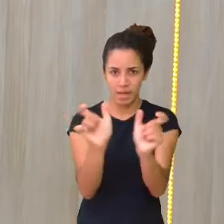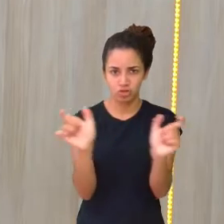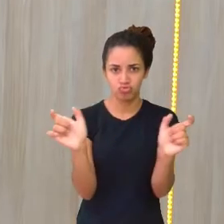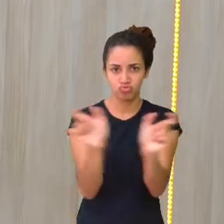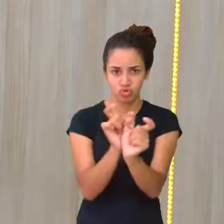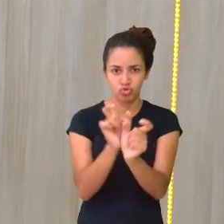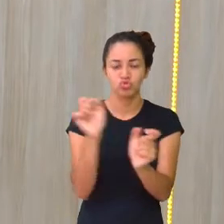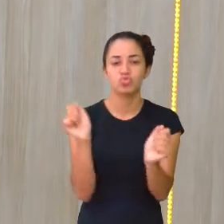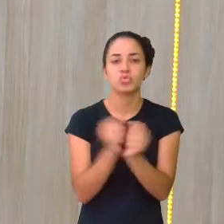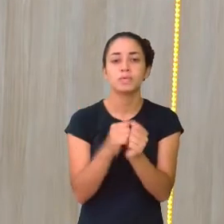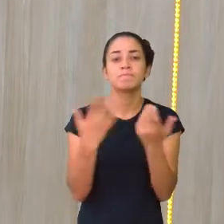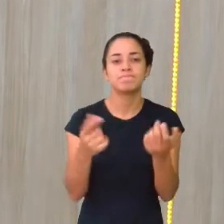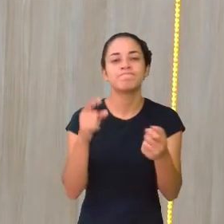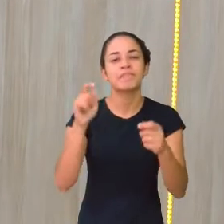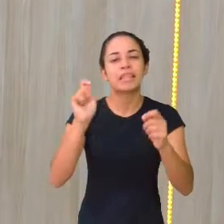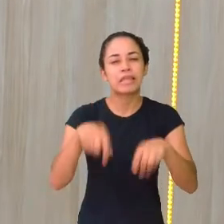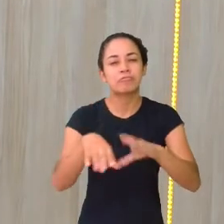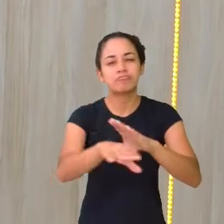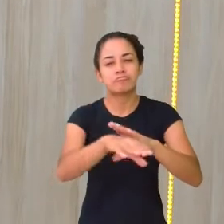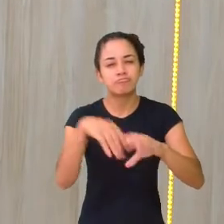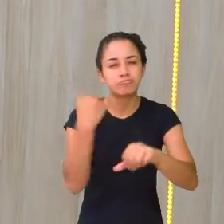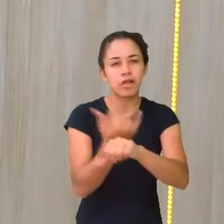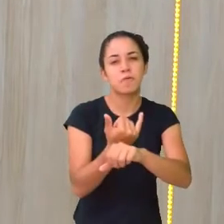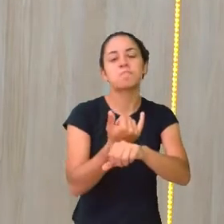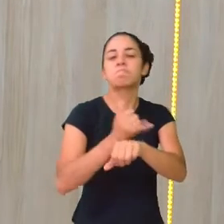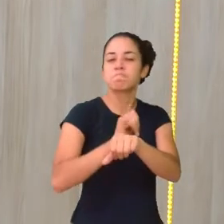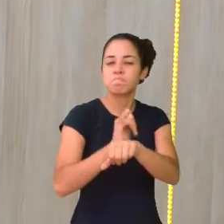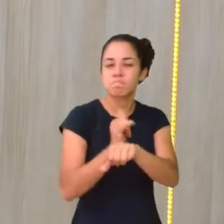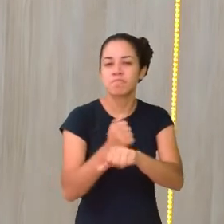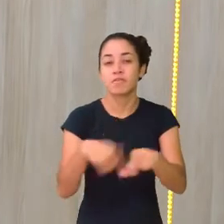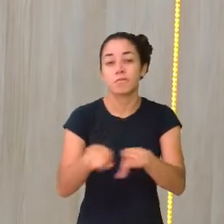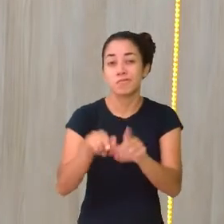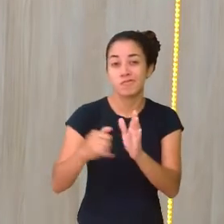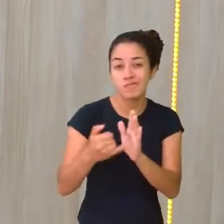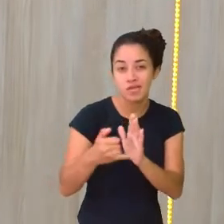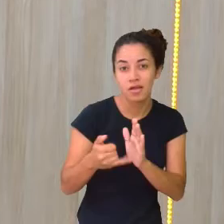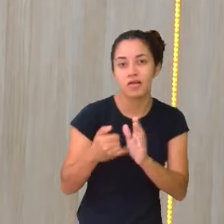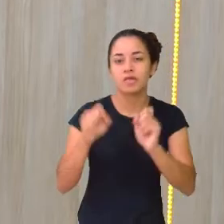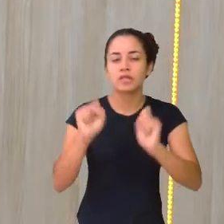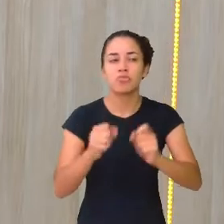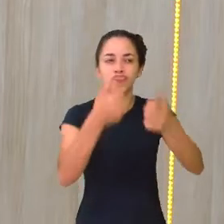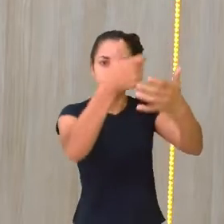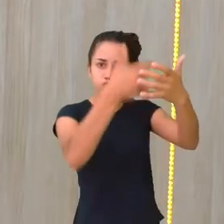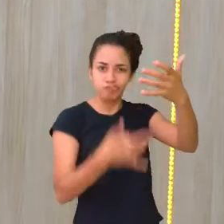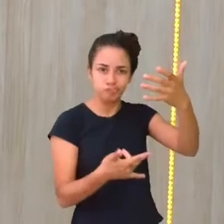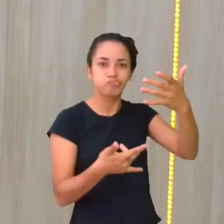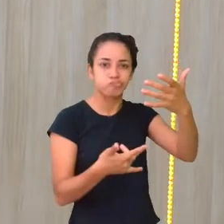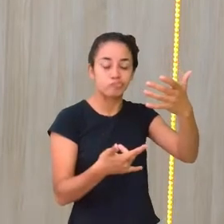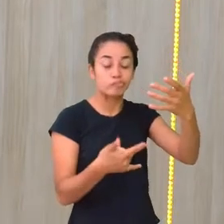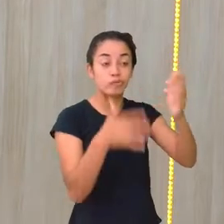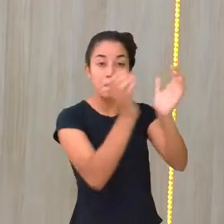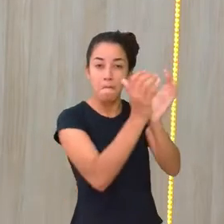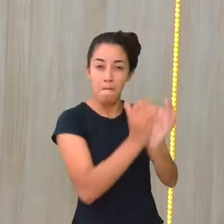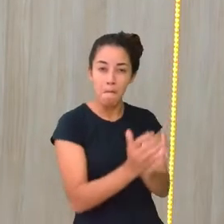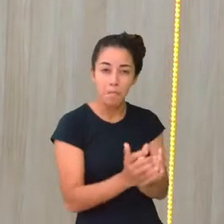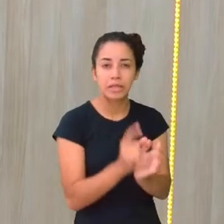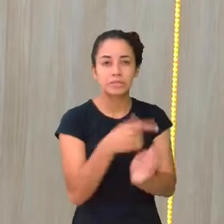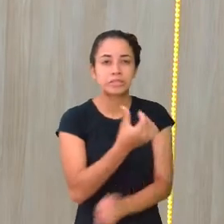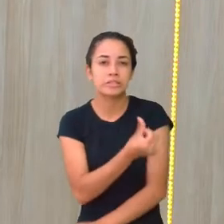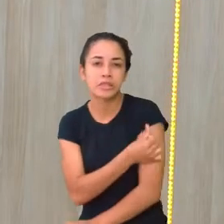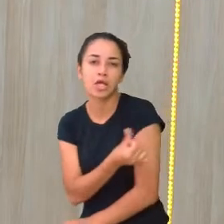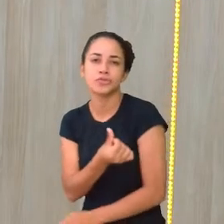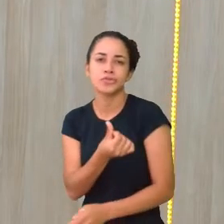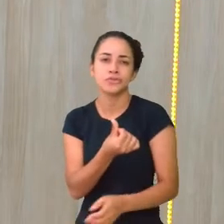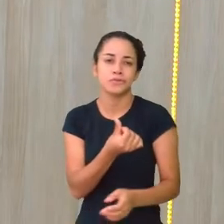nosso canal, se inscreve, vai encontrar as playlists, aí tem a playlist do sexto ano,